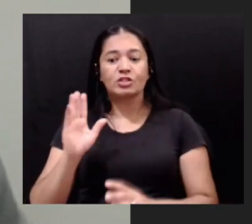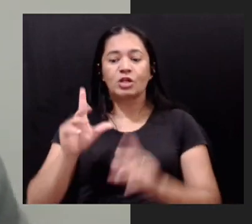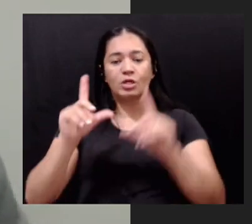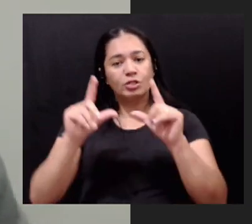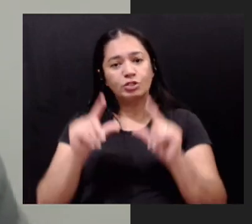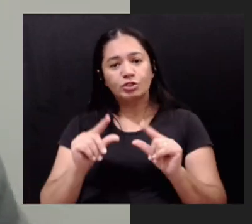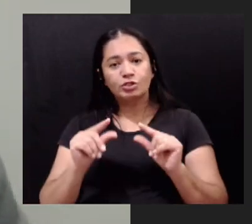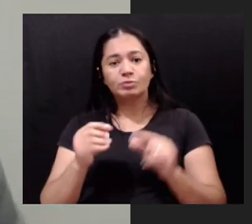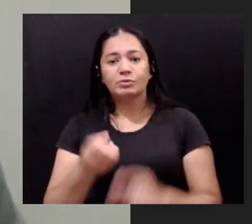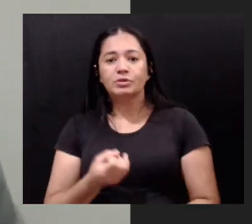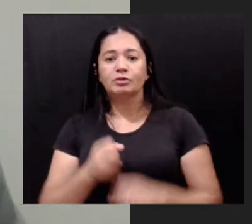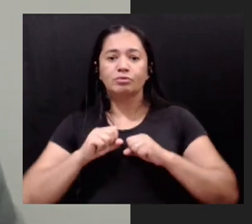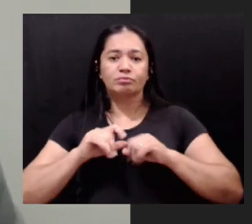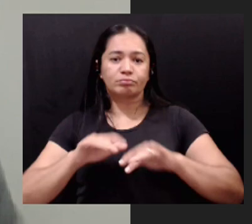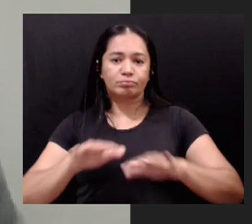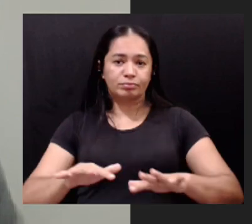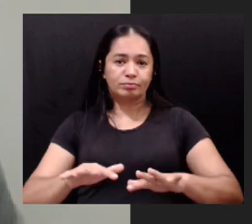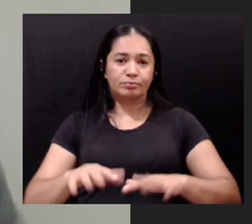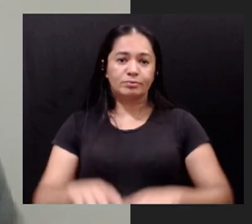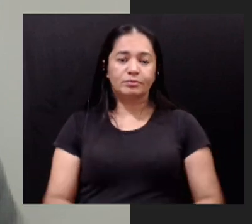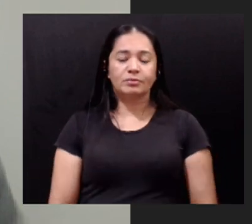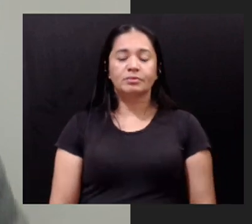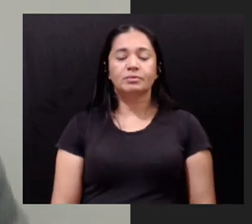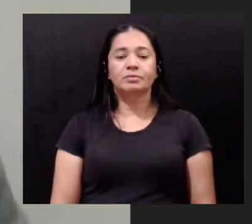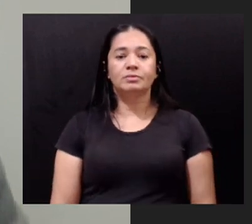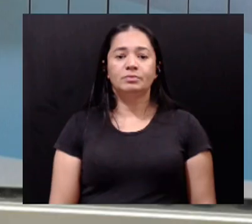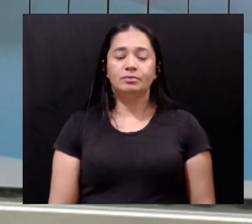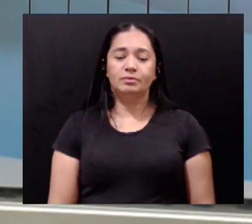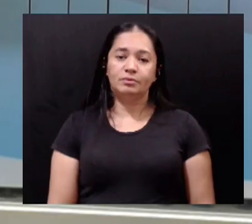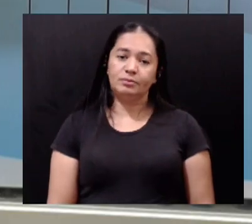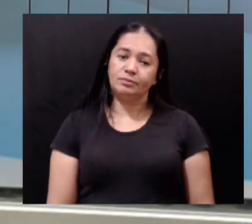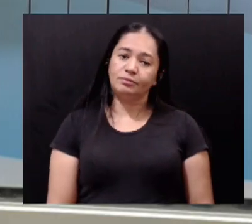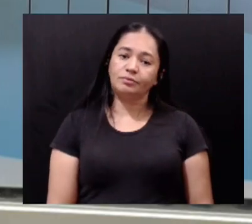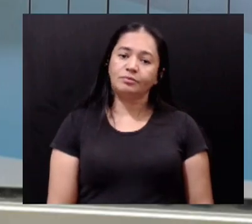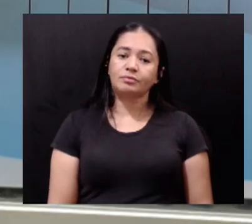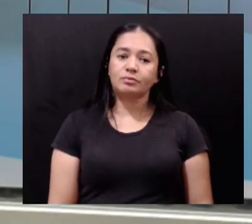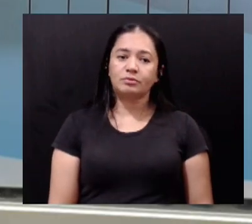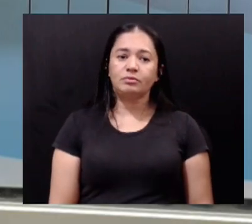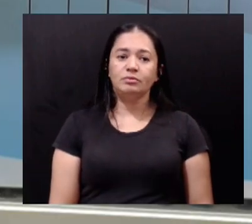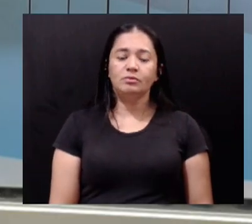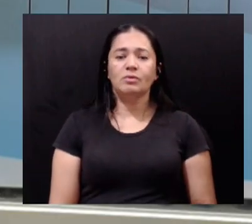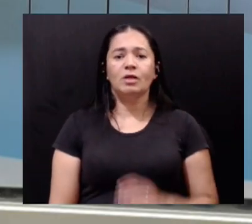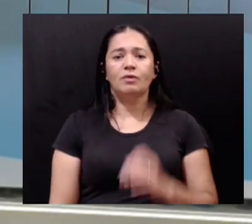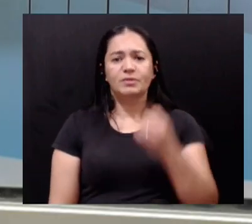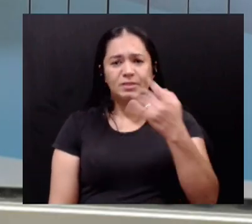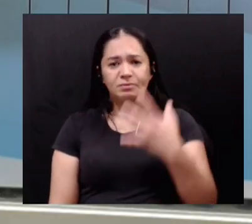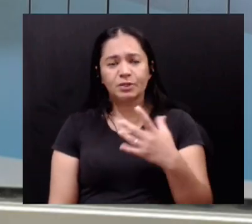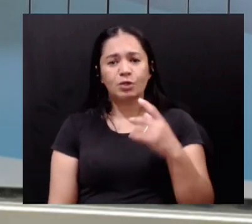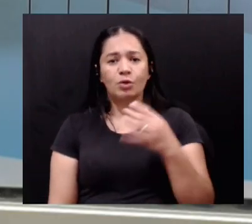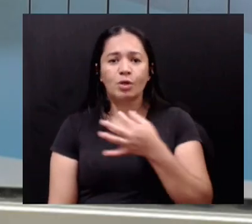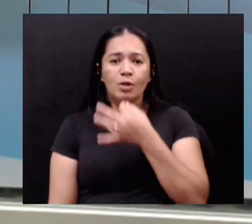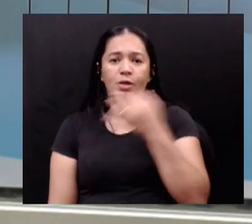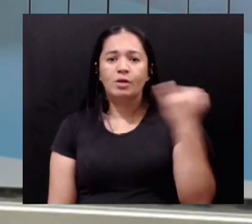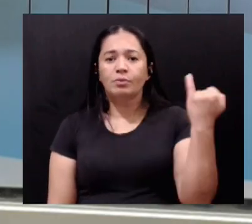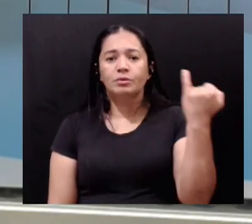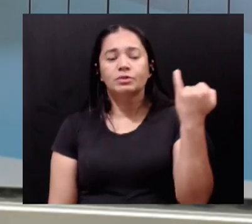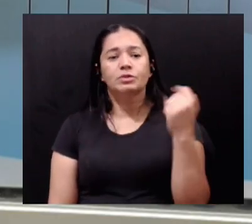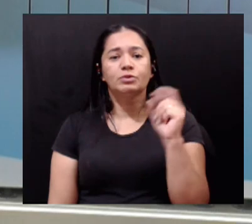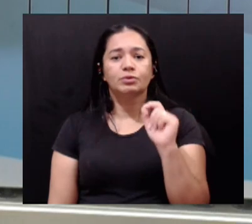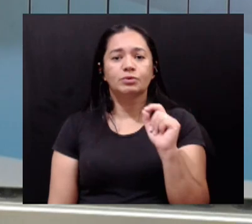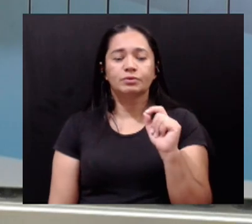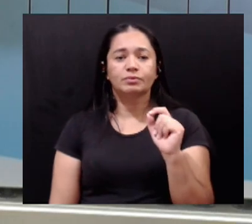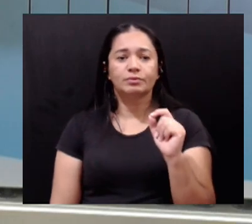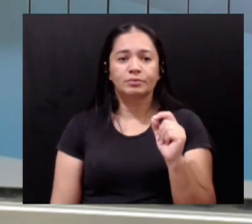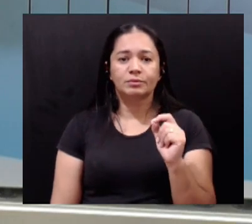da bactéria e a contaminação. Exatamente, o doutor tocou num ponto que eu acho muito importante, porque apesar da pandemia, né,